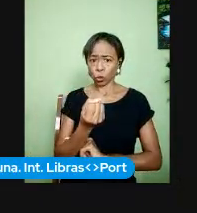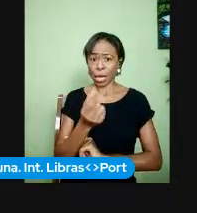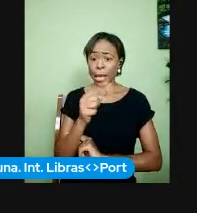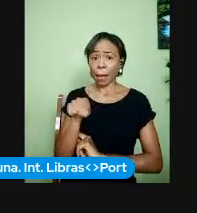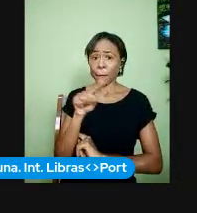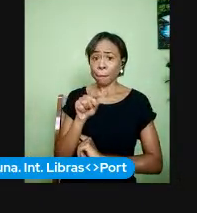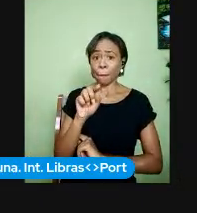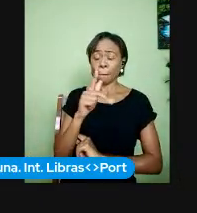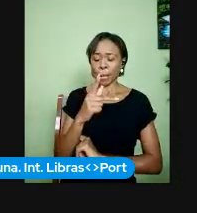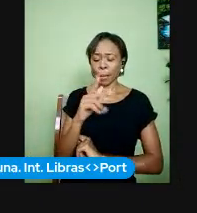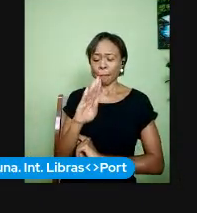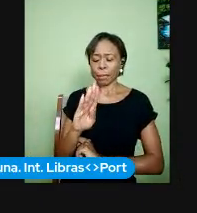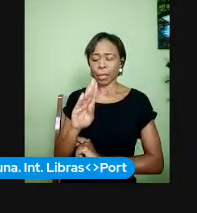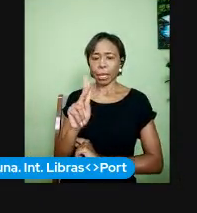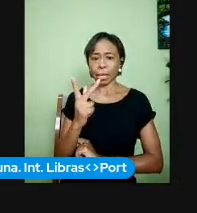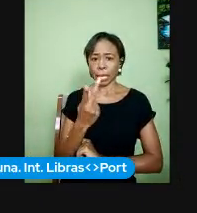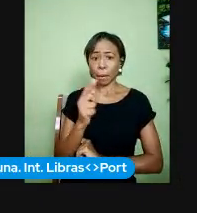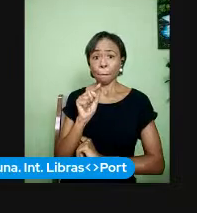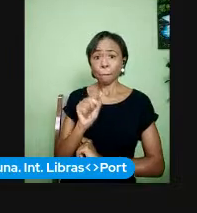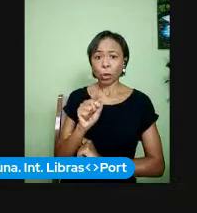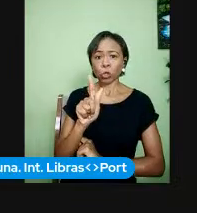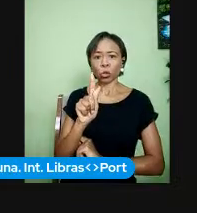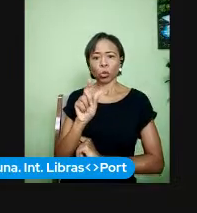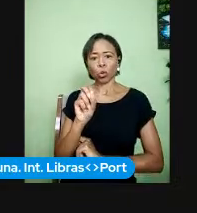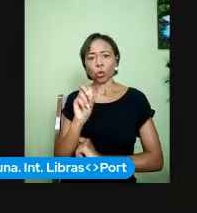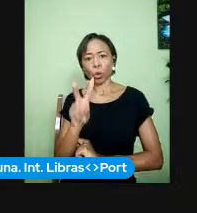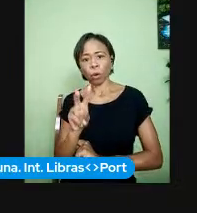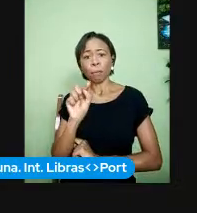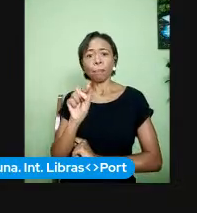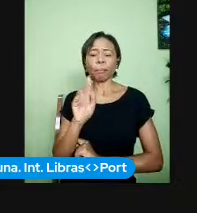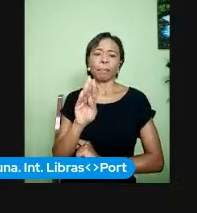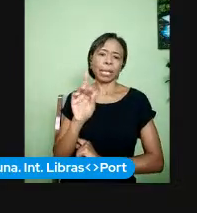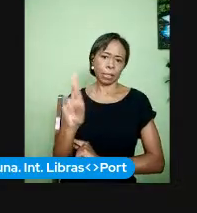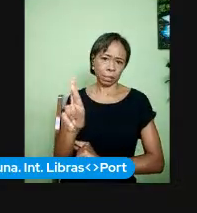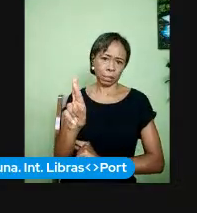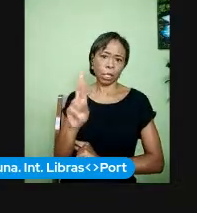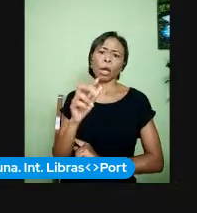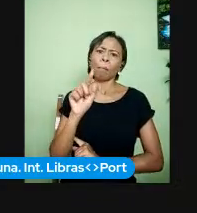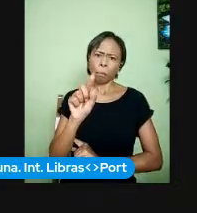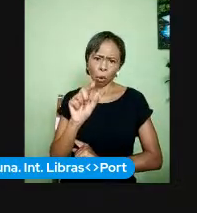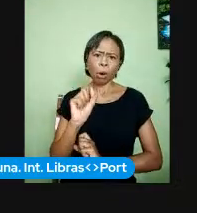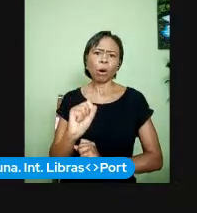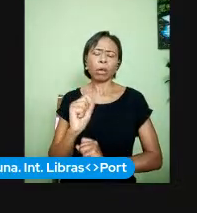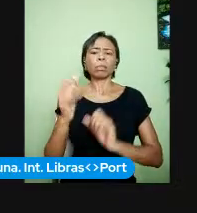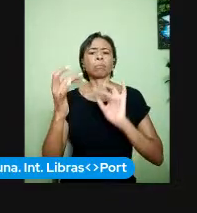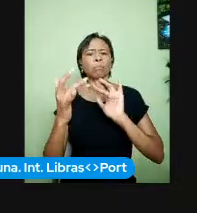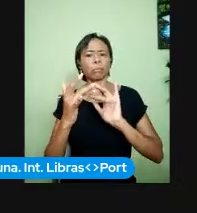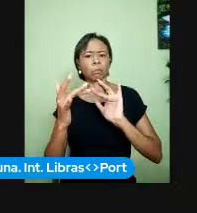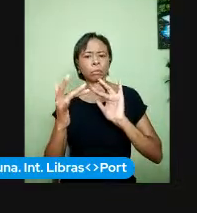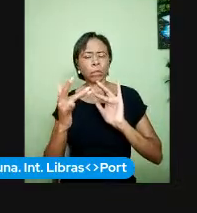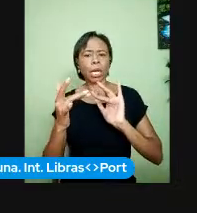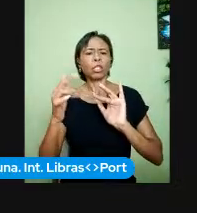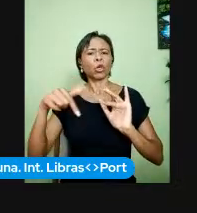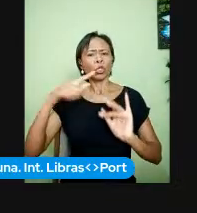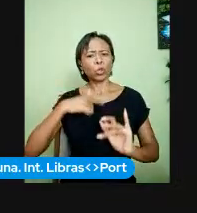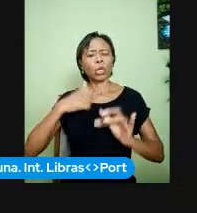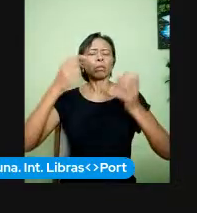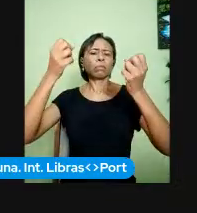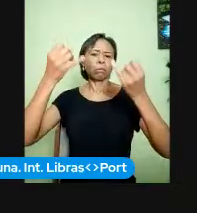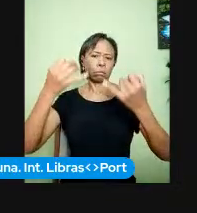estamosjuntos@pbh.gov.br. Pode entrar em contato com a gente, que a gente vai explicar com mais detalhes e falar qual que é o